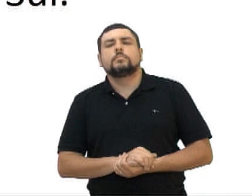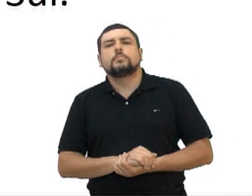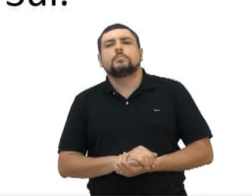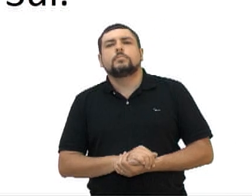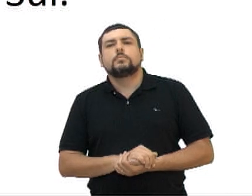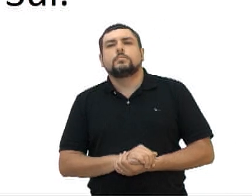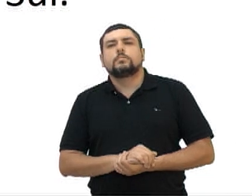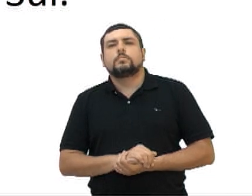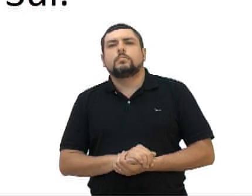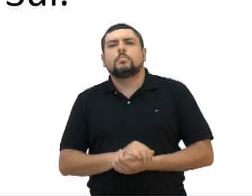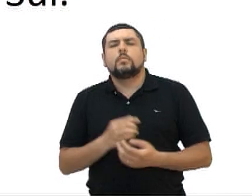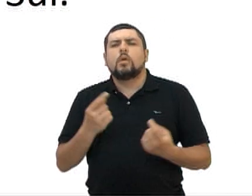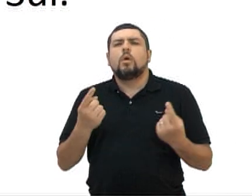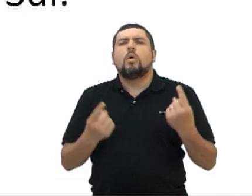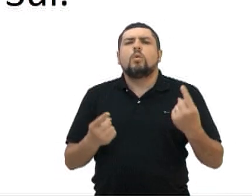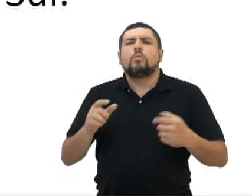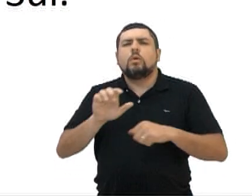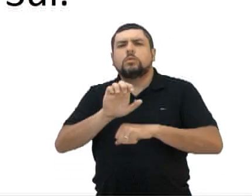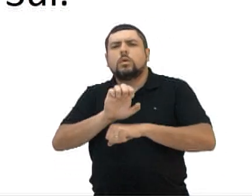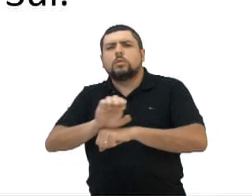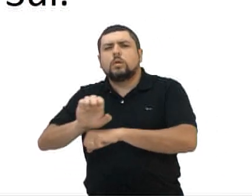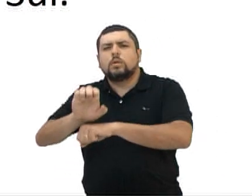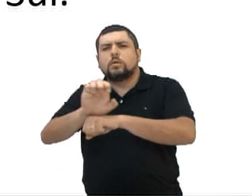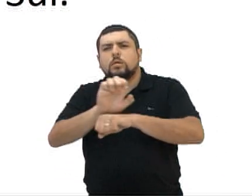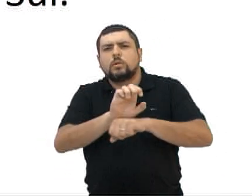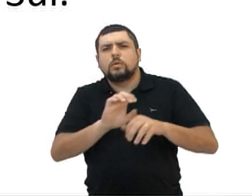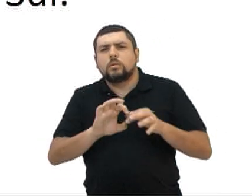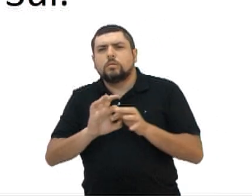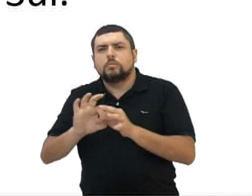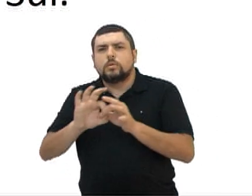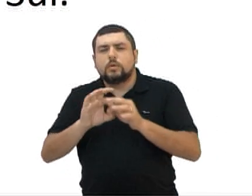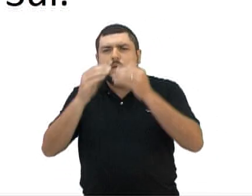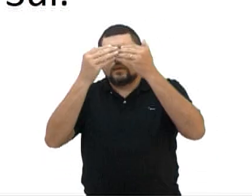Indique os estados que apoiaram a Aliança Liberal.